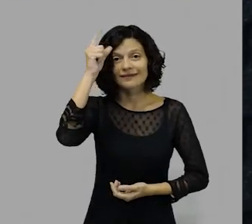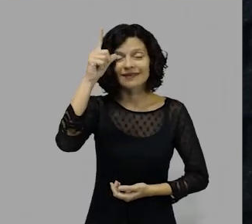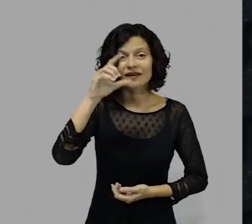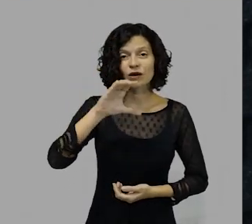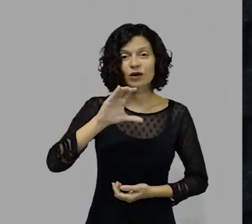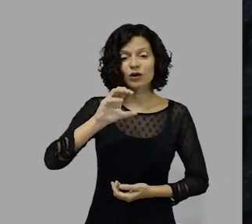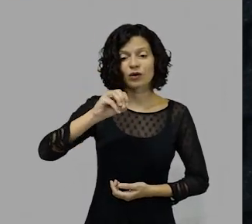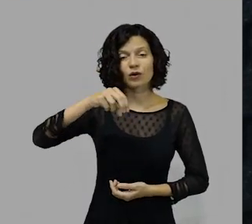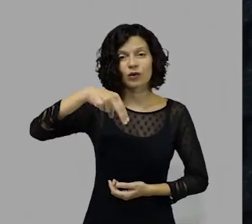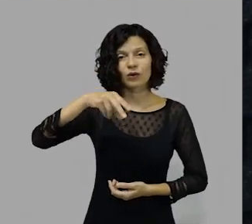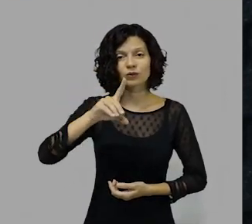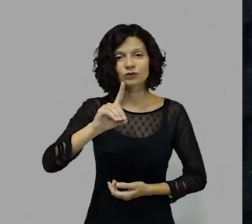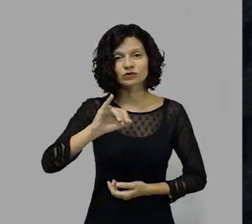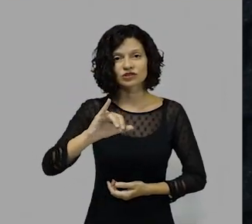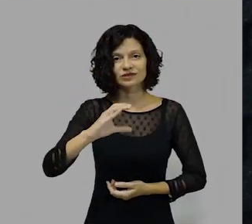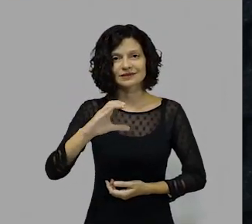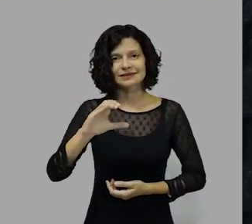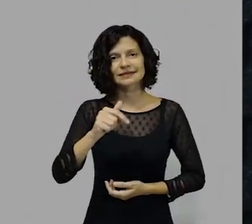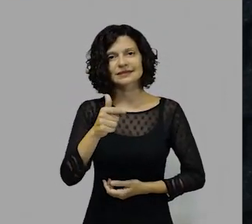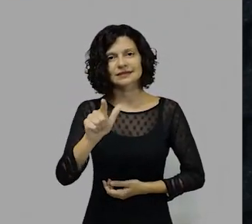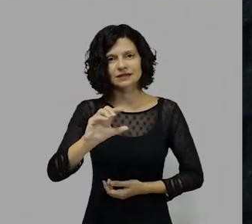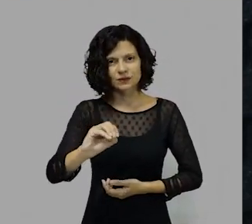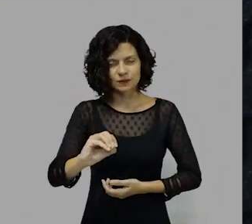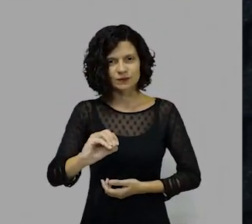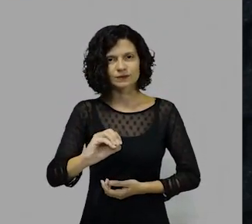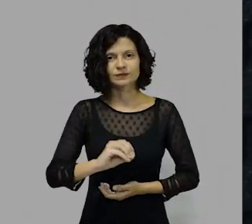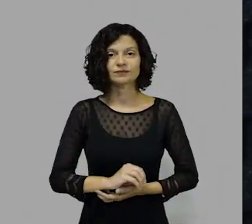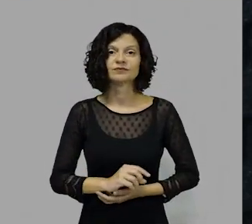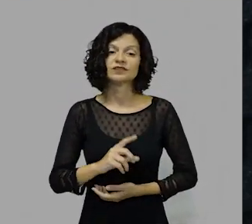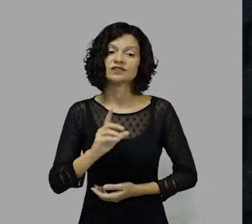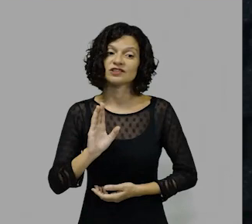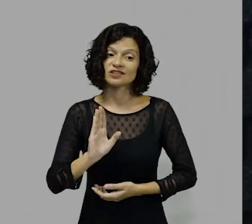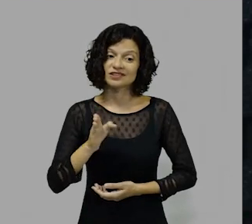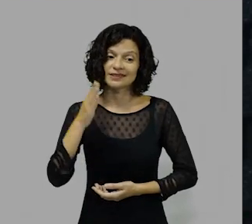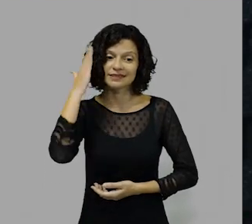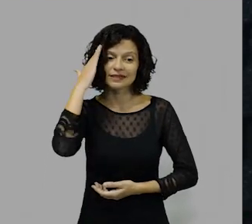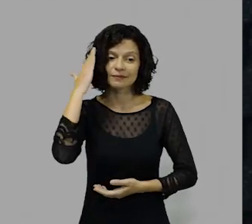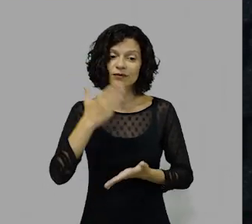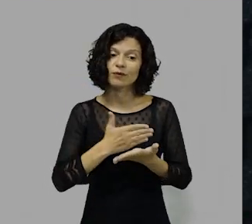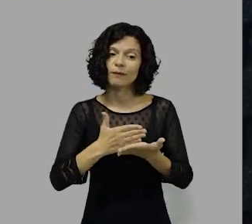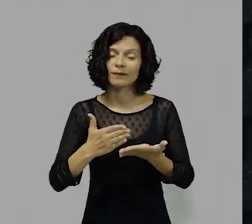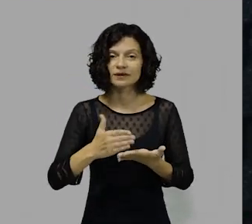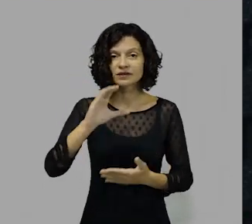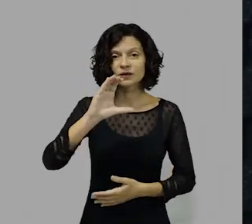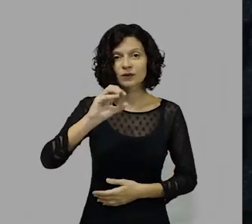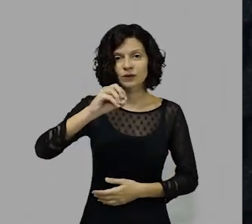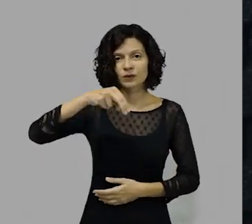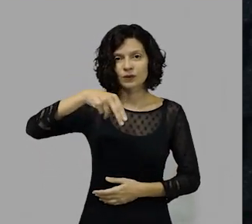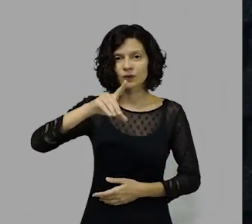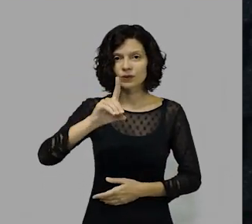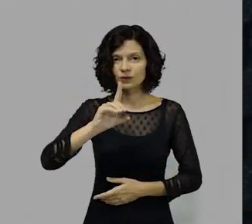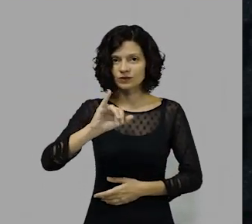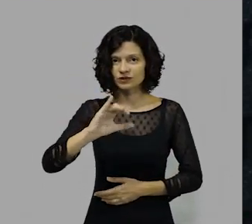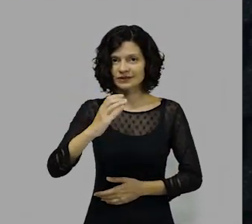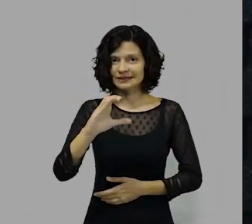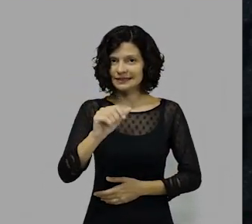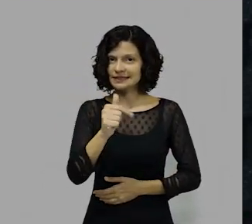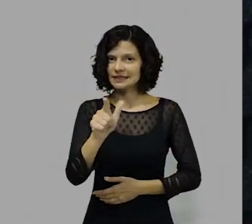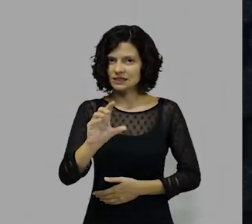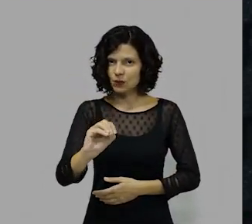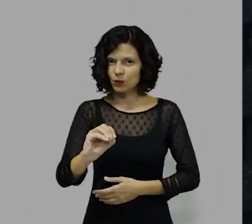Letra A, condition, e letra C, condition. Eu sei que if sempre indica condição, significa